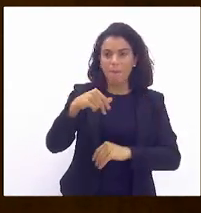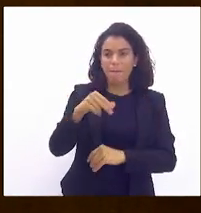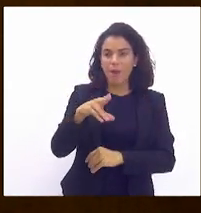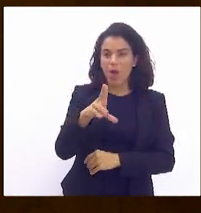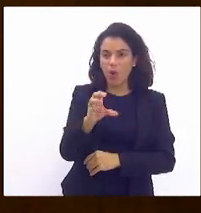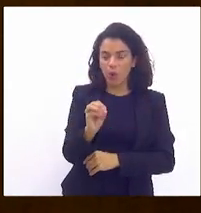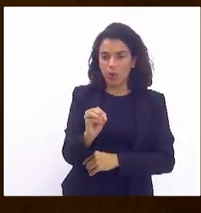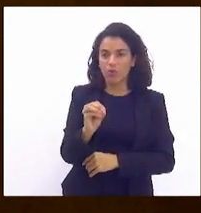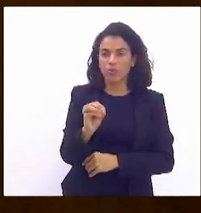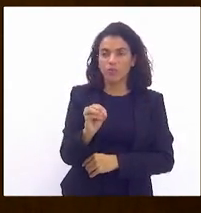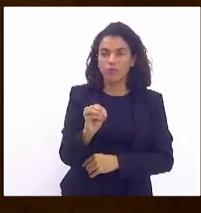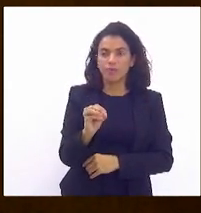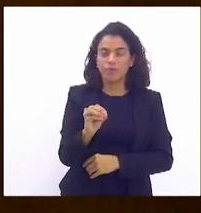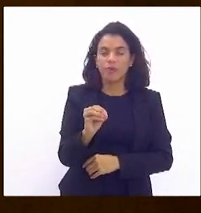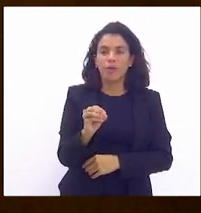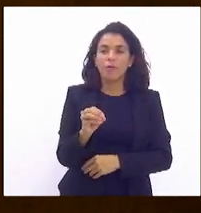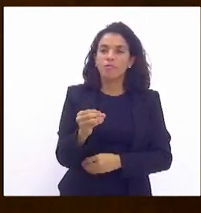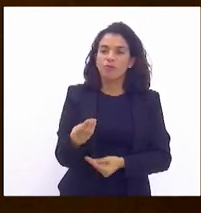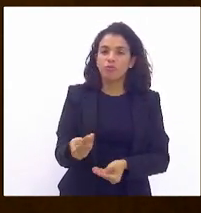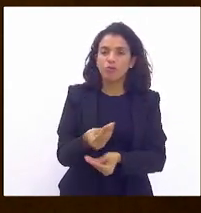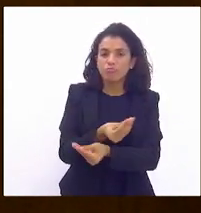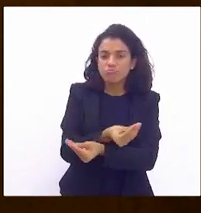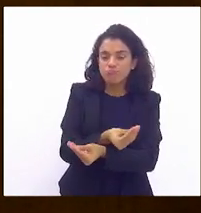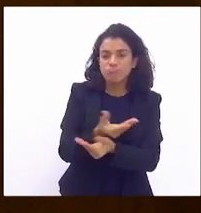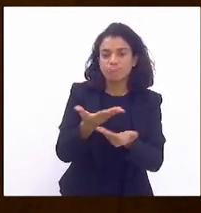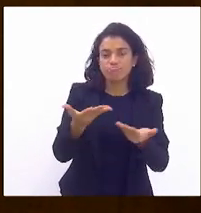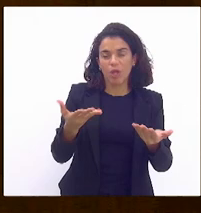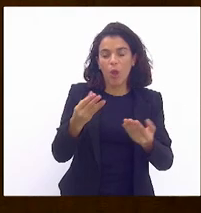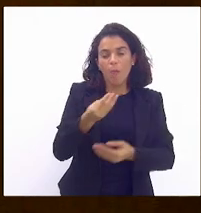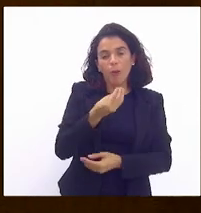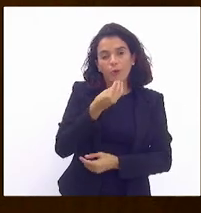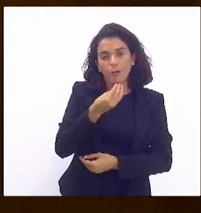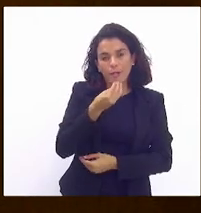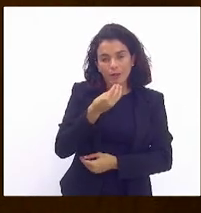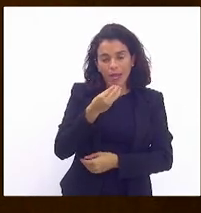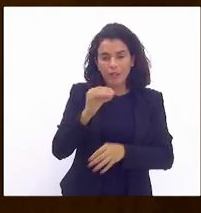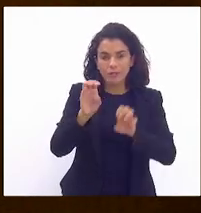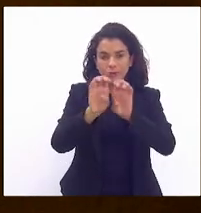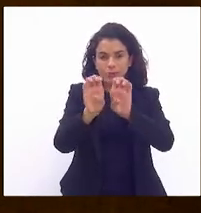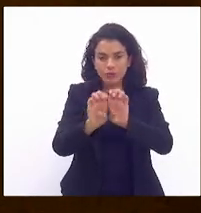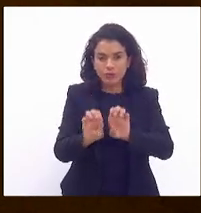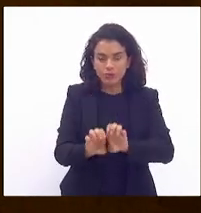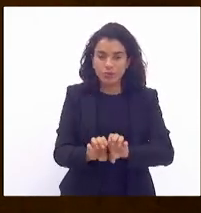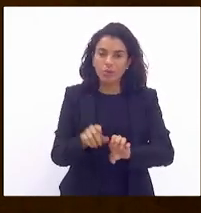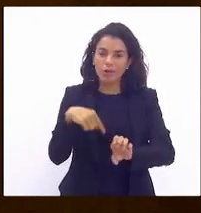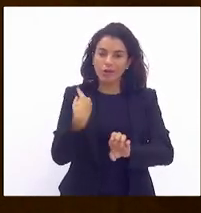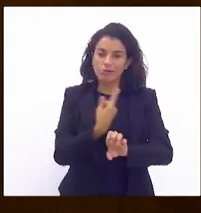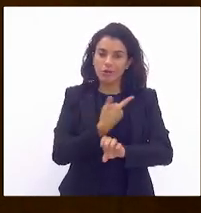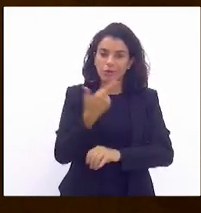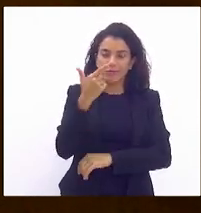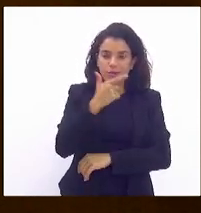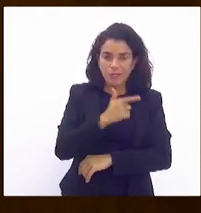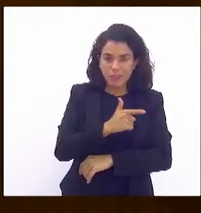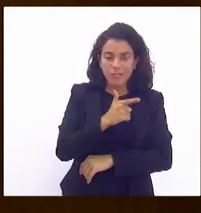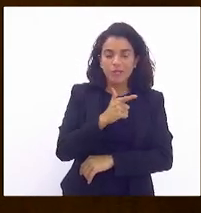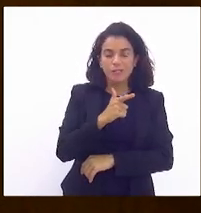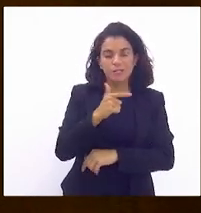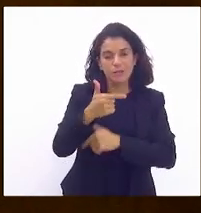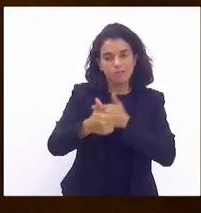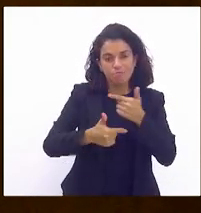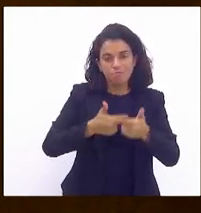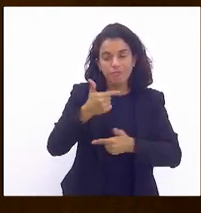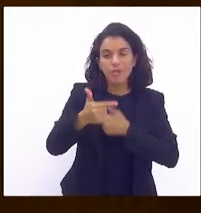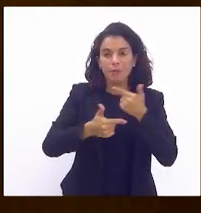Conrado, por ter dado a oportunidade, toda a estrutura, para que nós pudéssemos estar realizando aqui essa